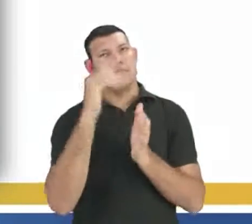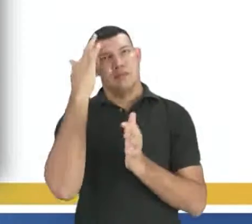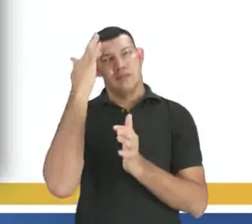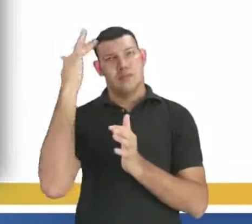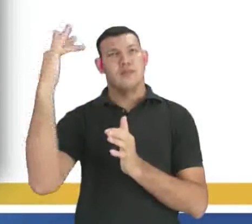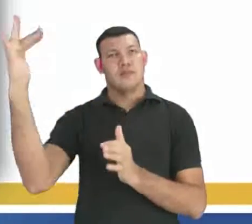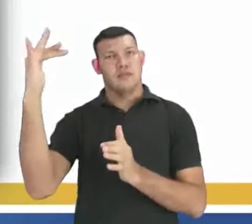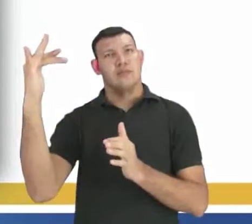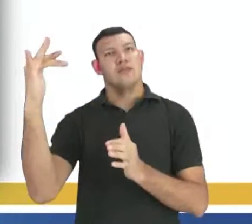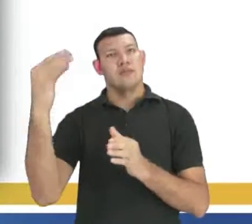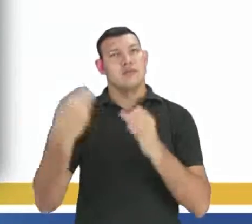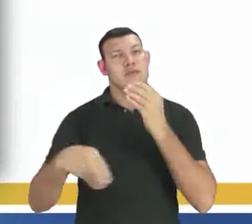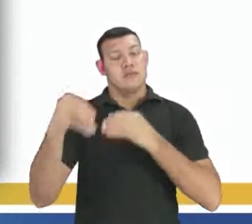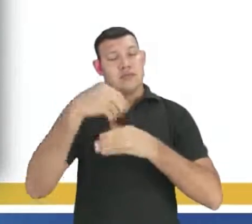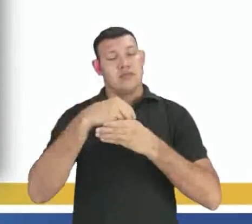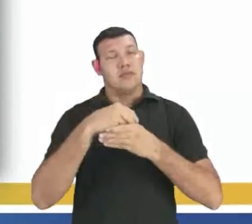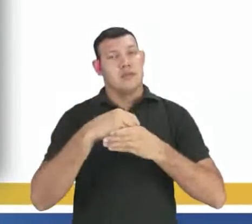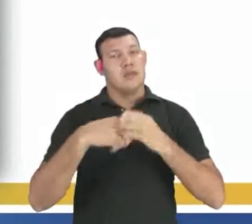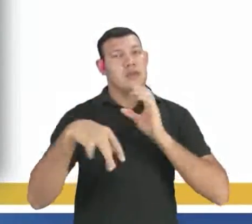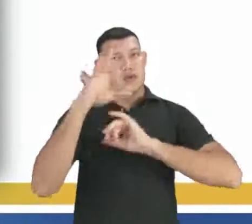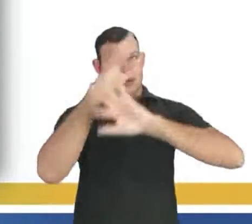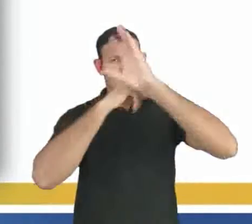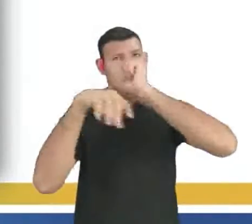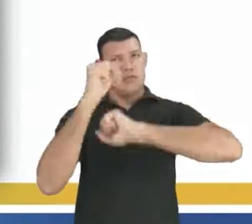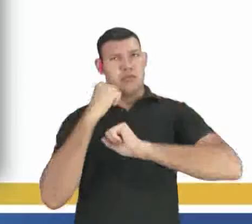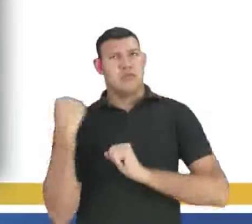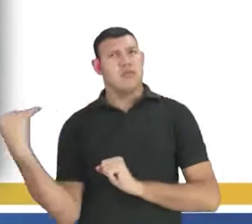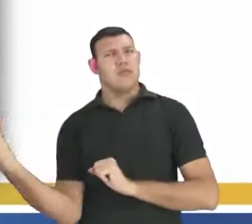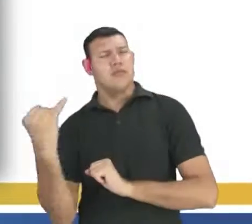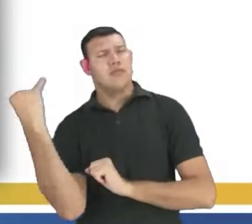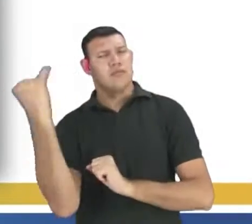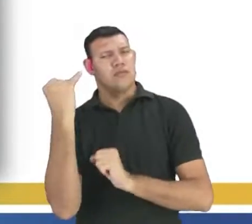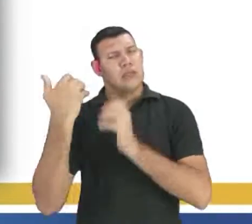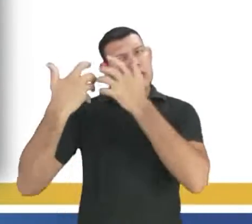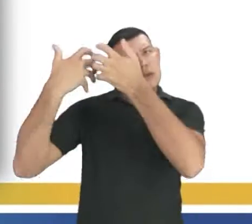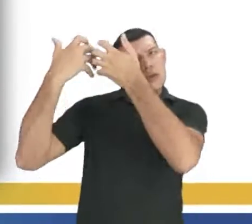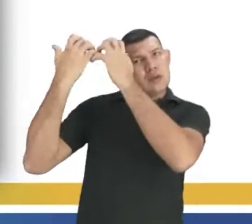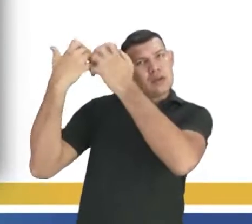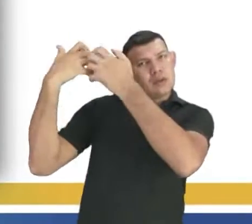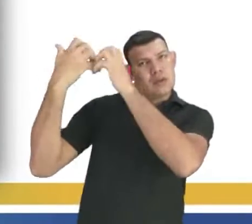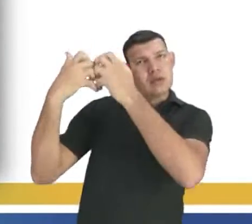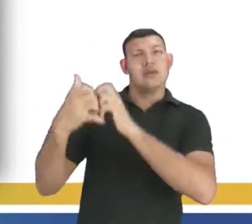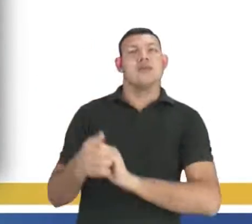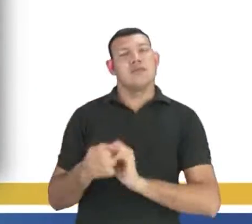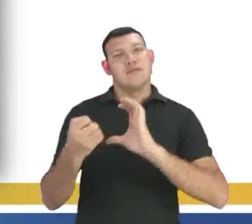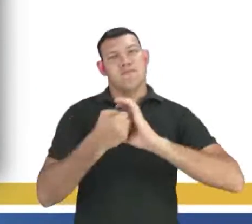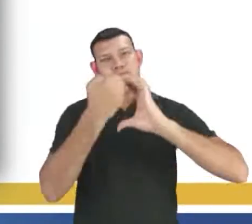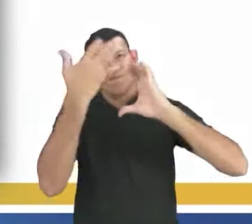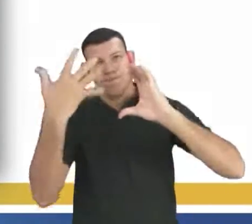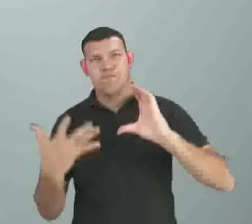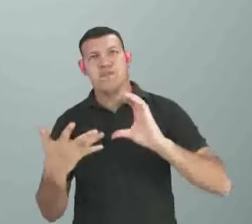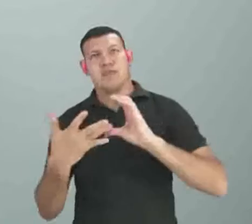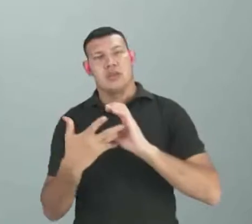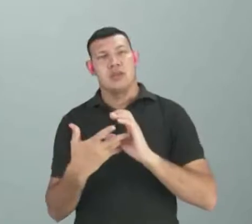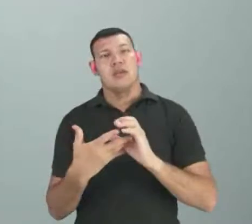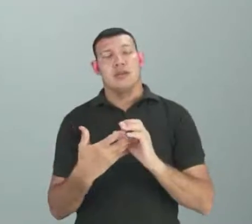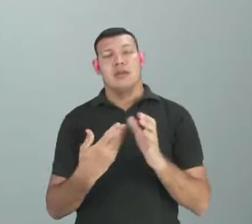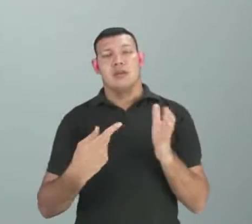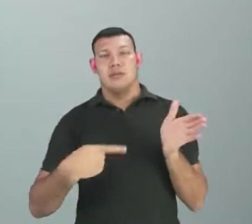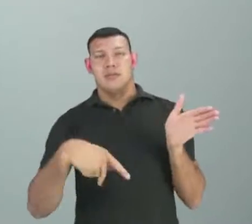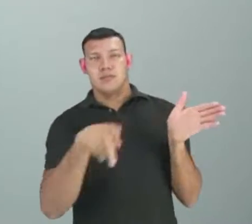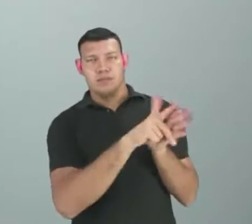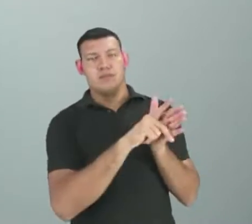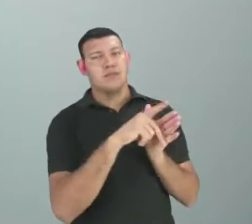seu aprendizado. Então é de grande importância uma reflexão sobre esse aspecto, né, presente nela,